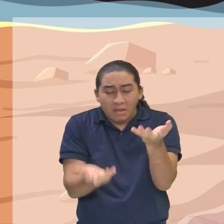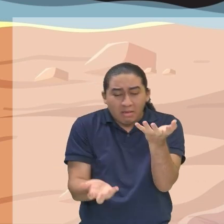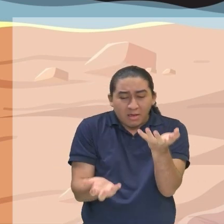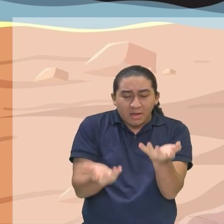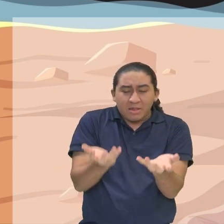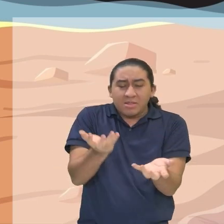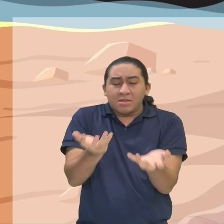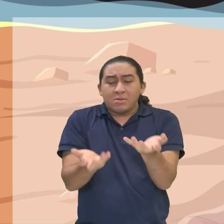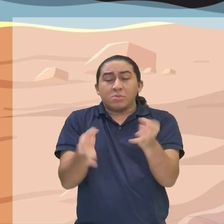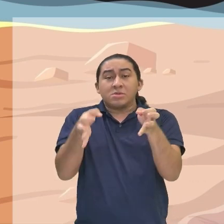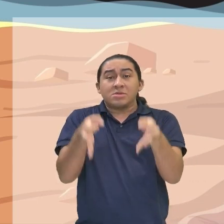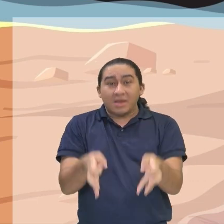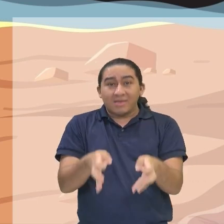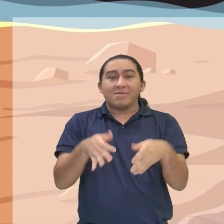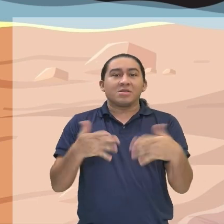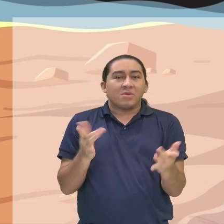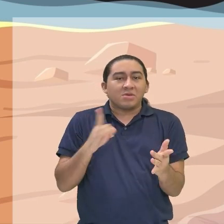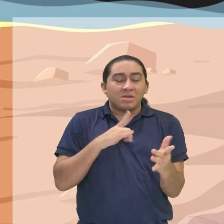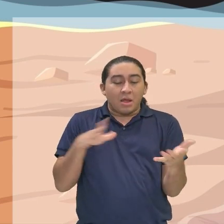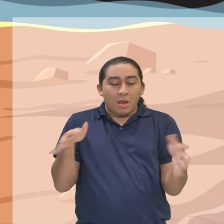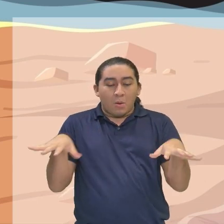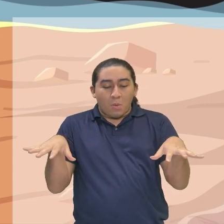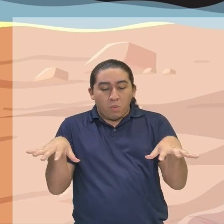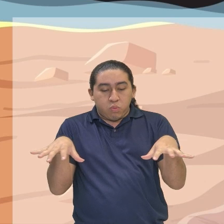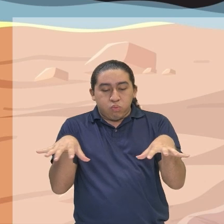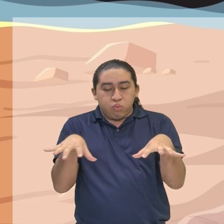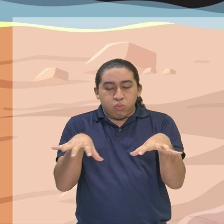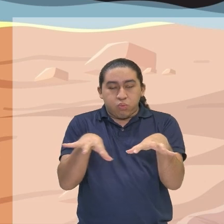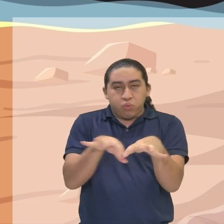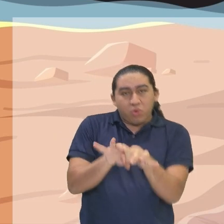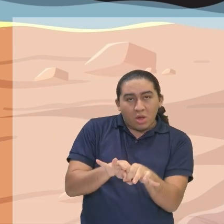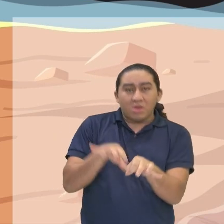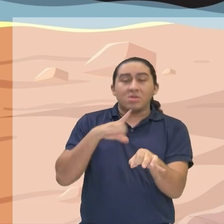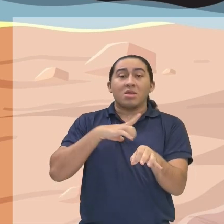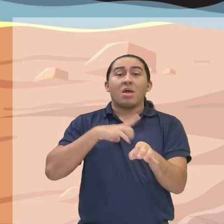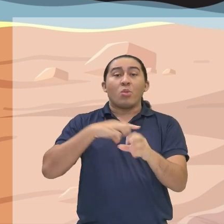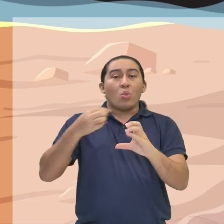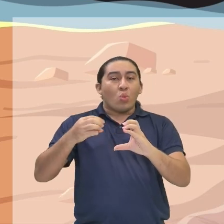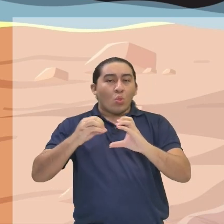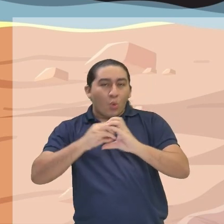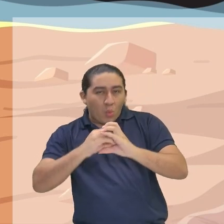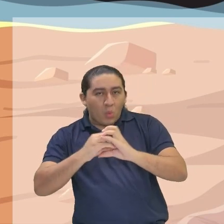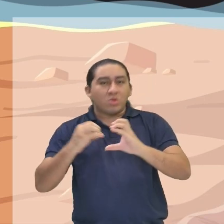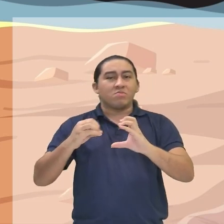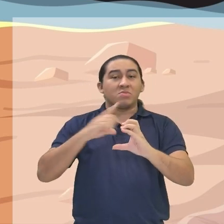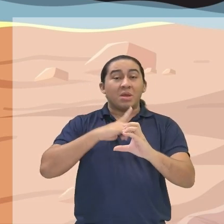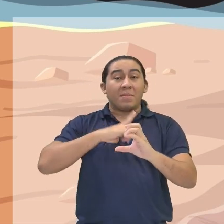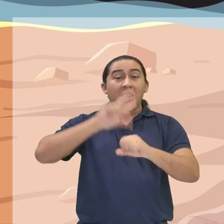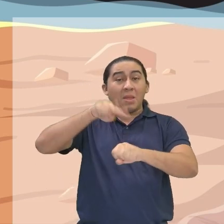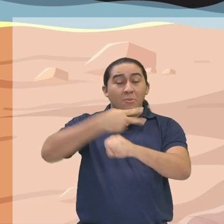aconteceu? Elas começaram a se aproximar, formando núcleos, formando nuvens de gases, e logo